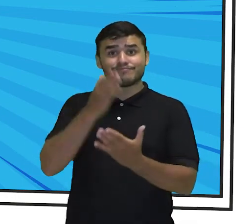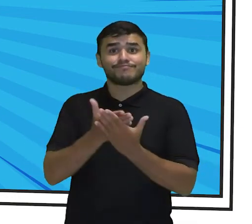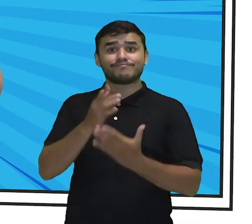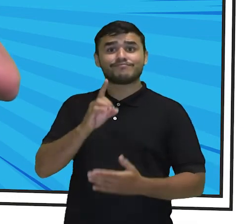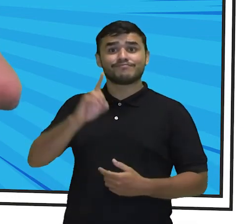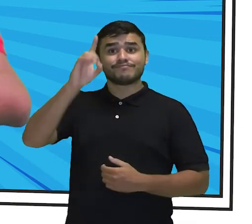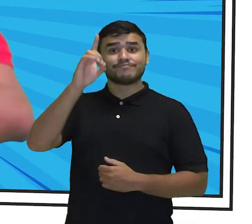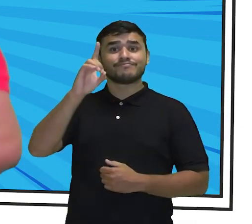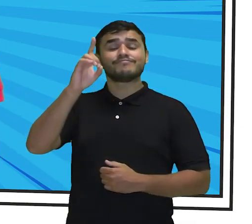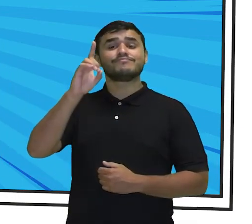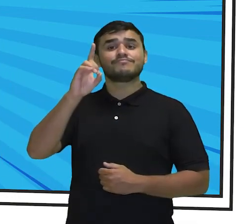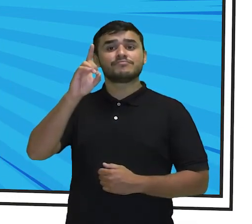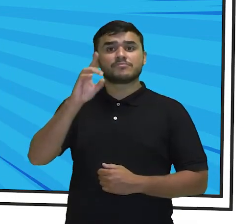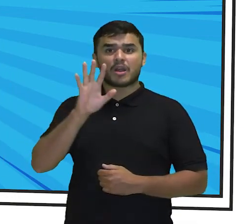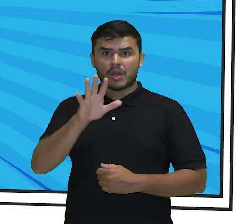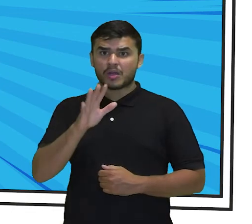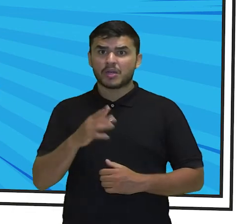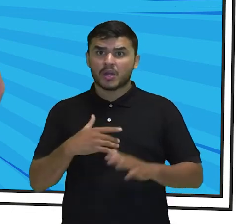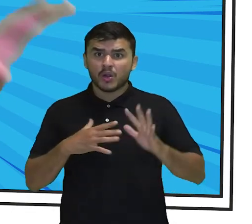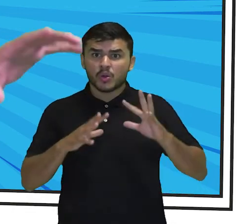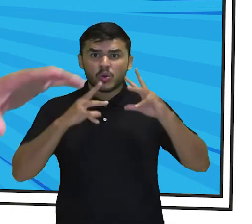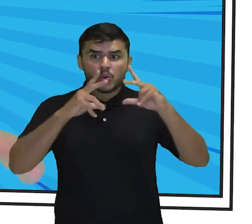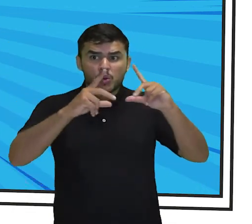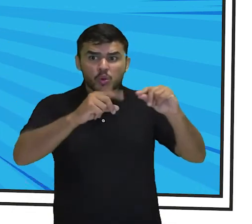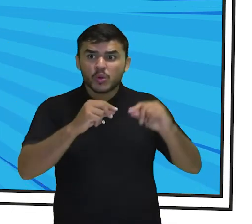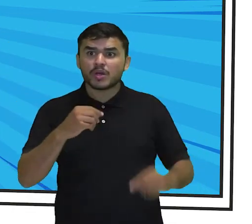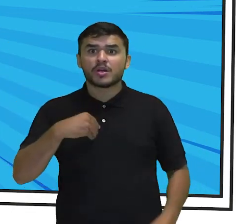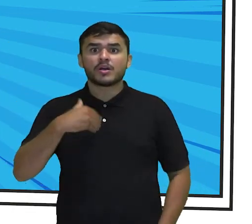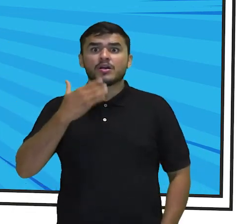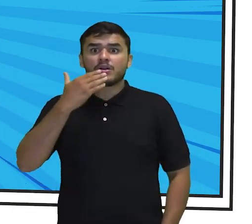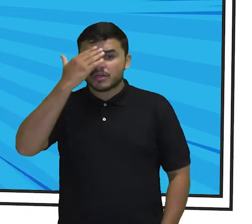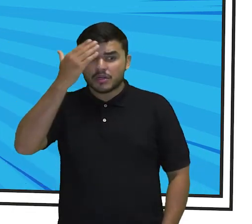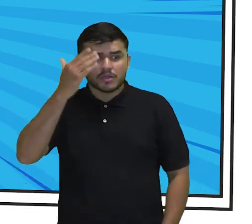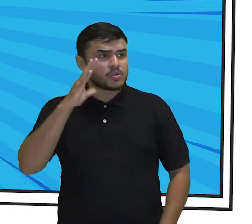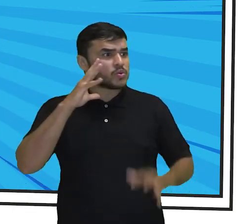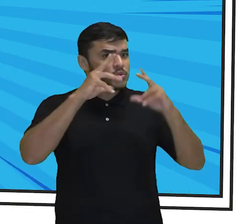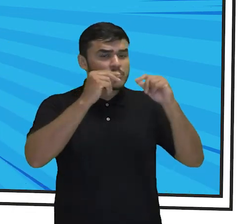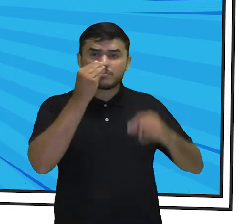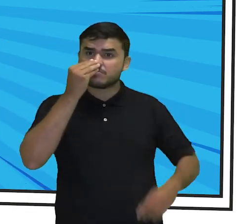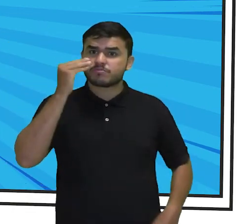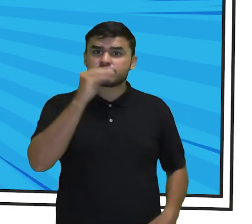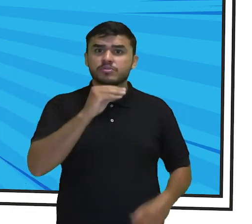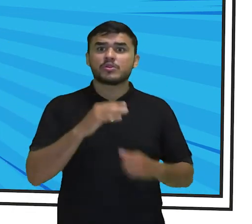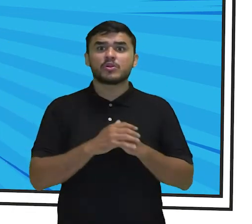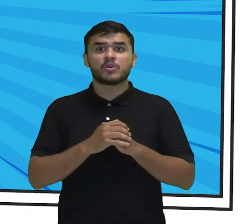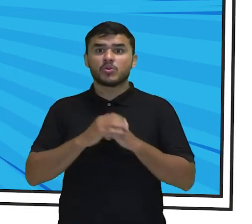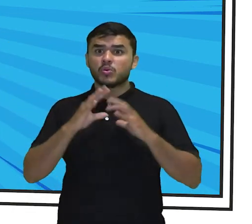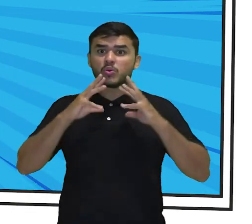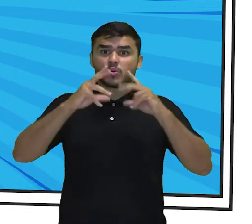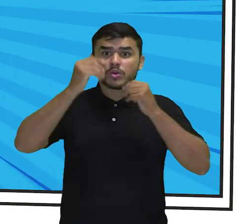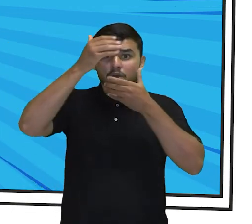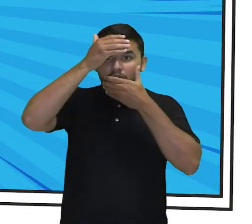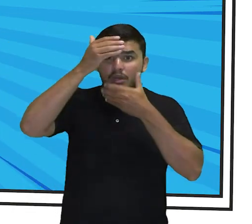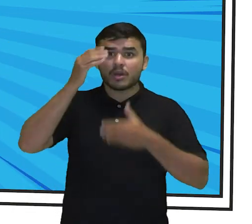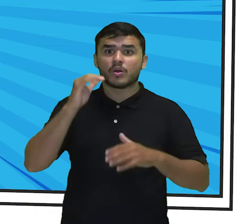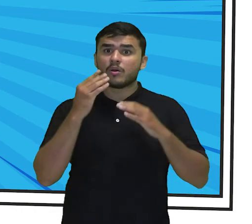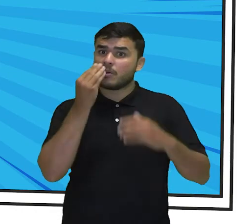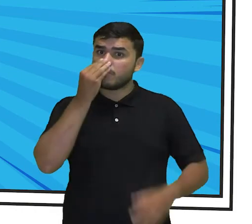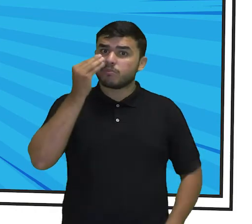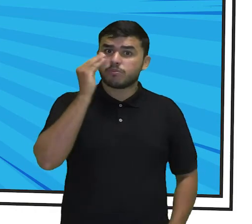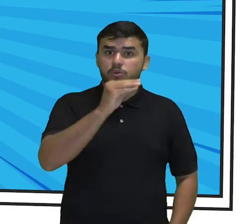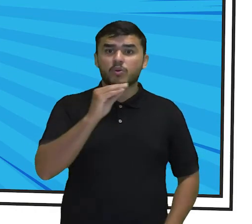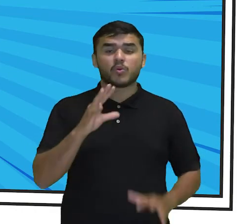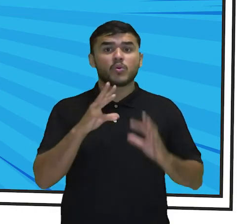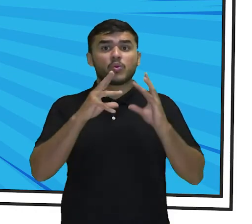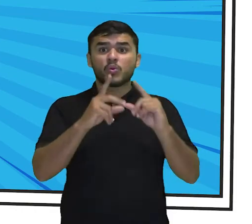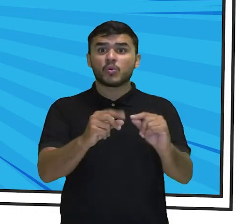Você repudia o islamismo, você repudia o judaísmo, você repudia o brahmanismo, você repudia o que é do Oriente,